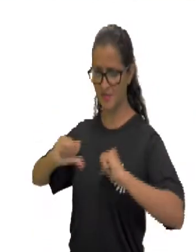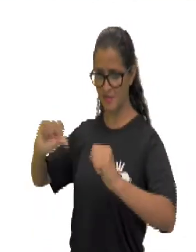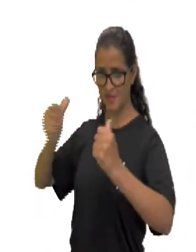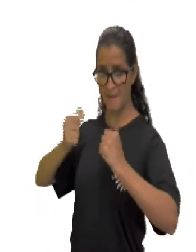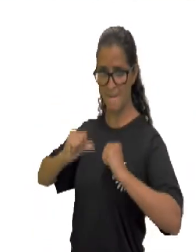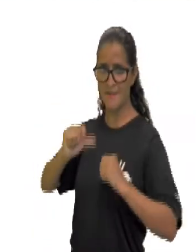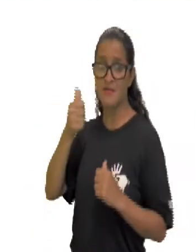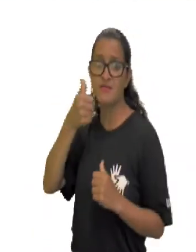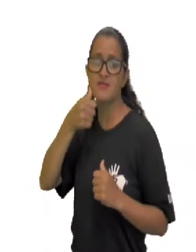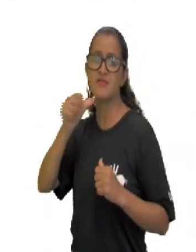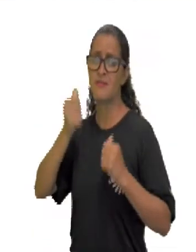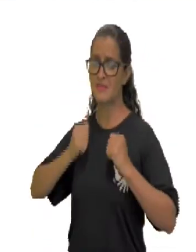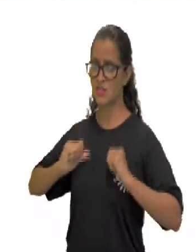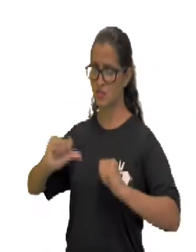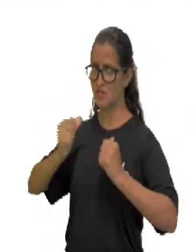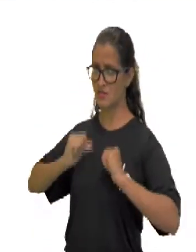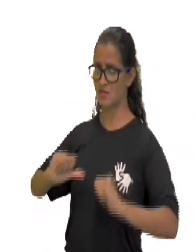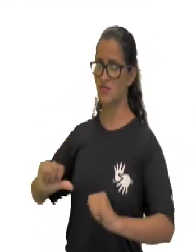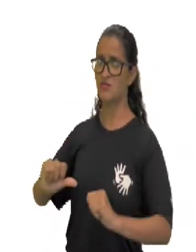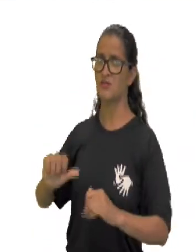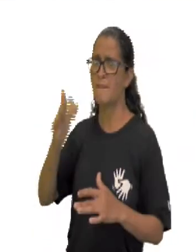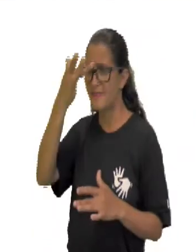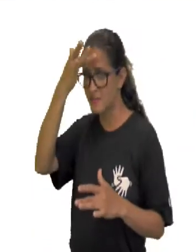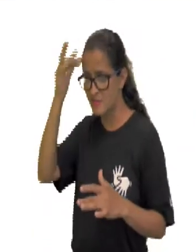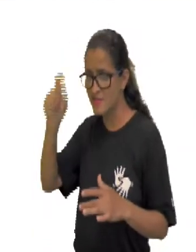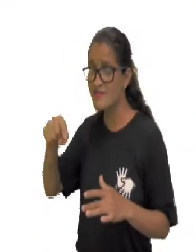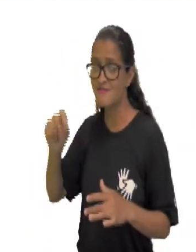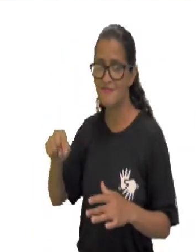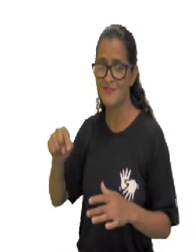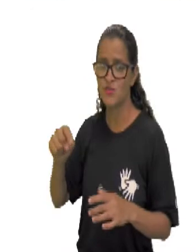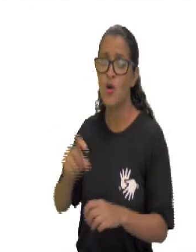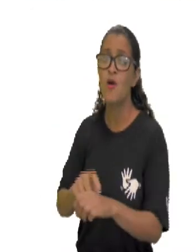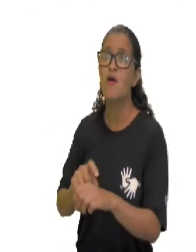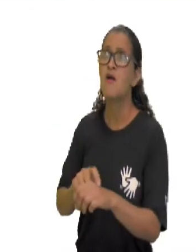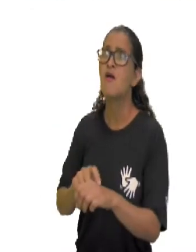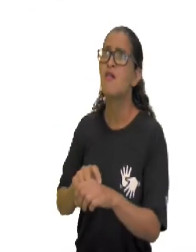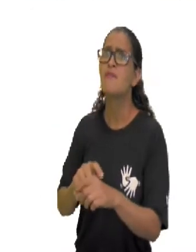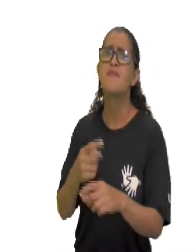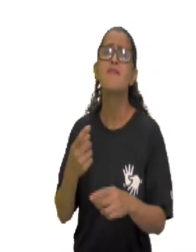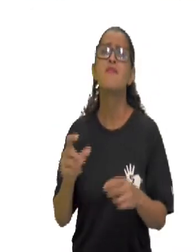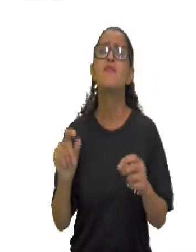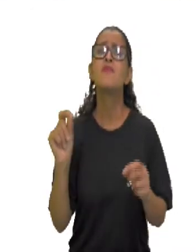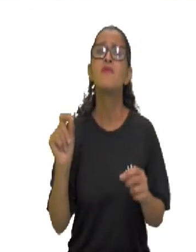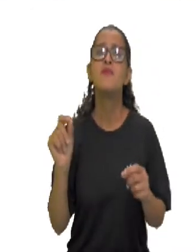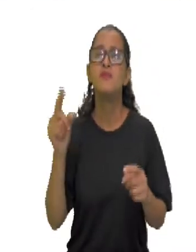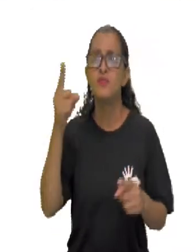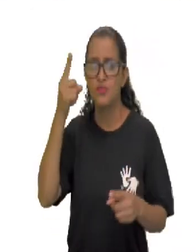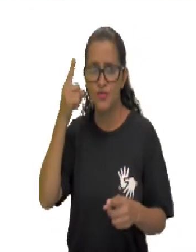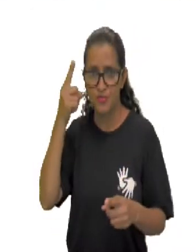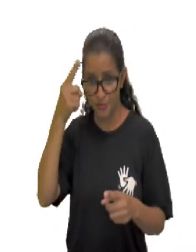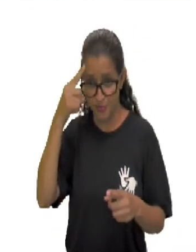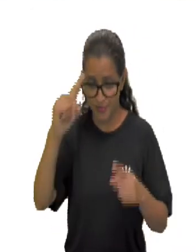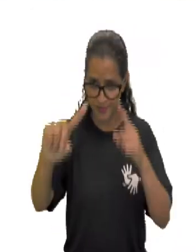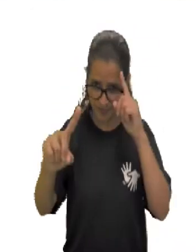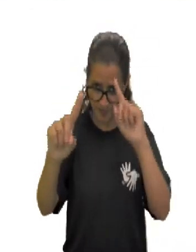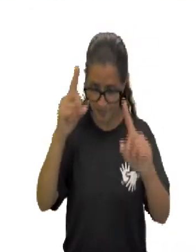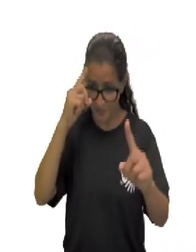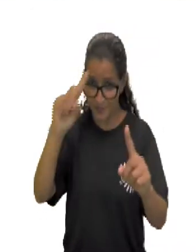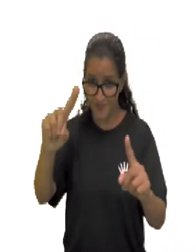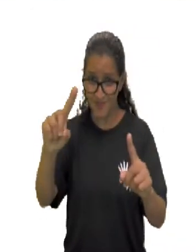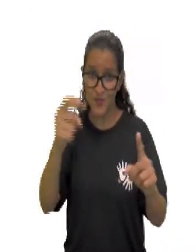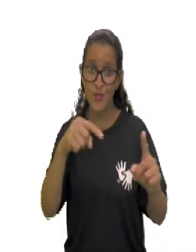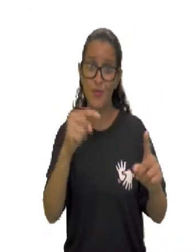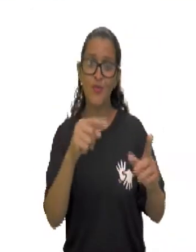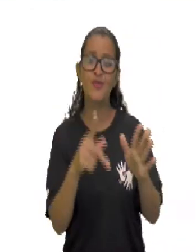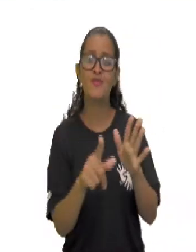e usar a criatividade. Por que usar a criatividade? Porque se você vai fazer papel de um rei, você